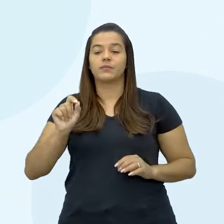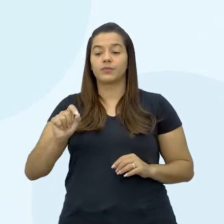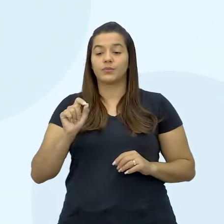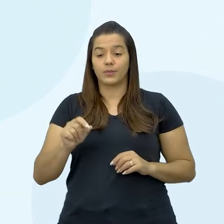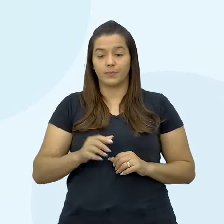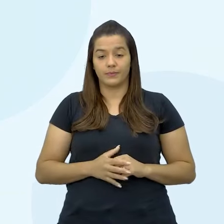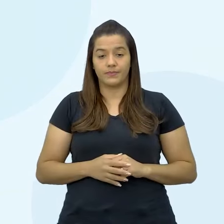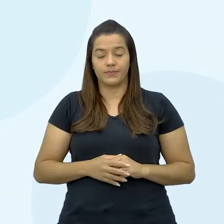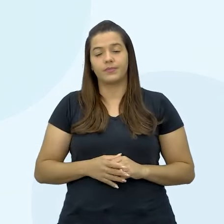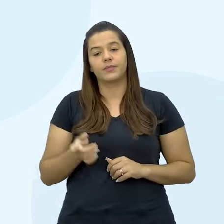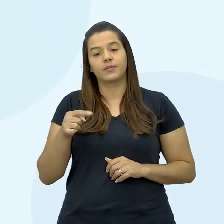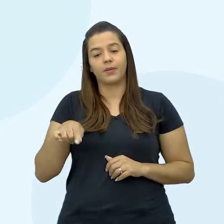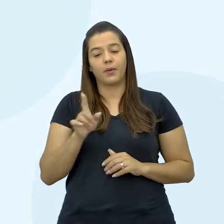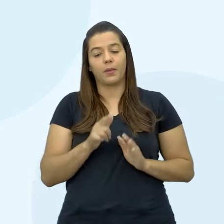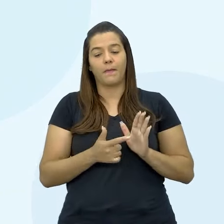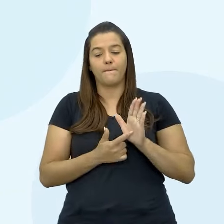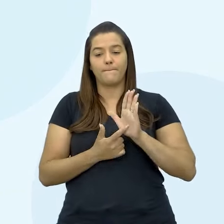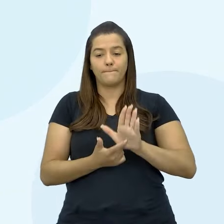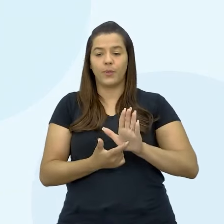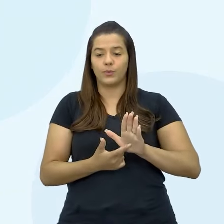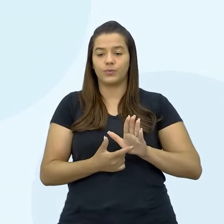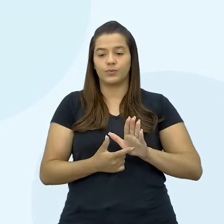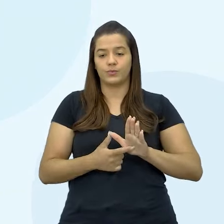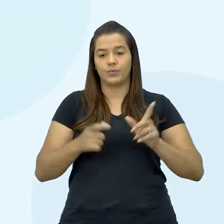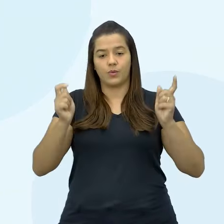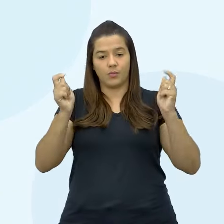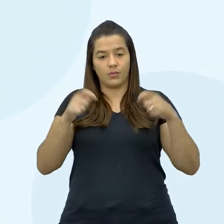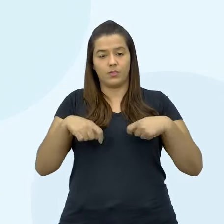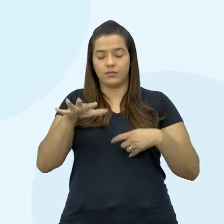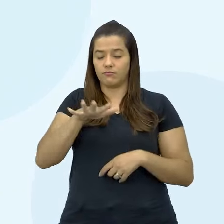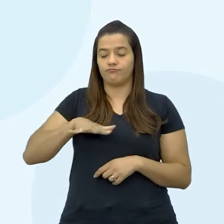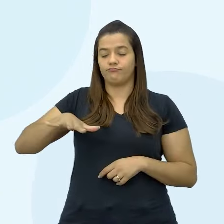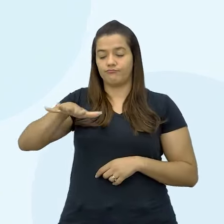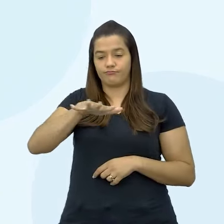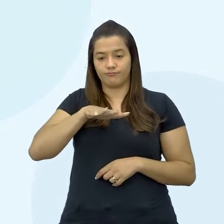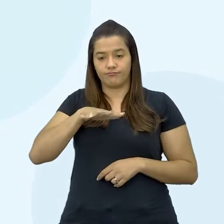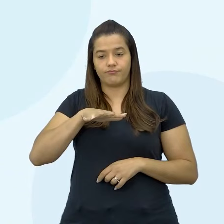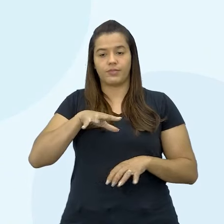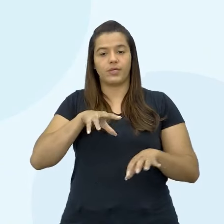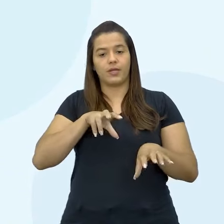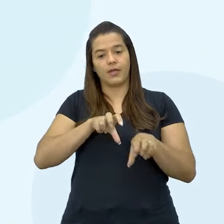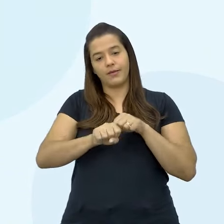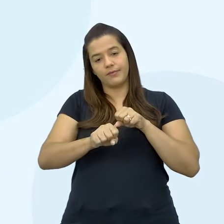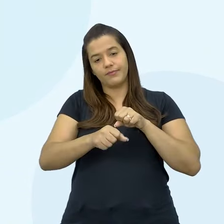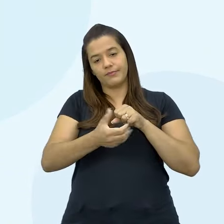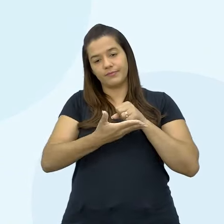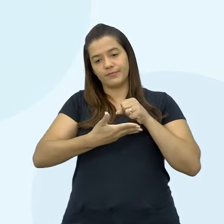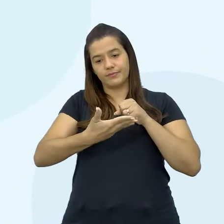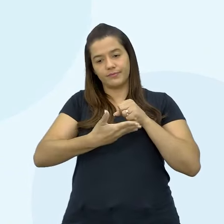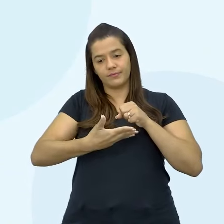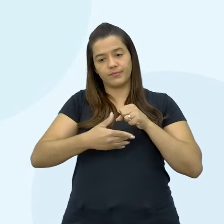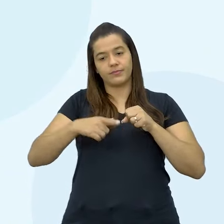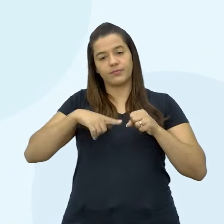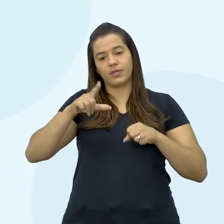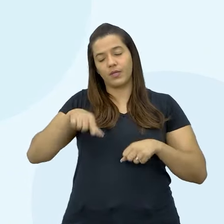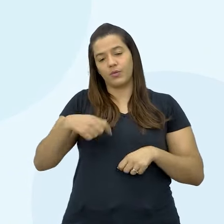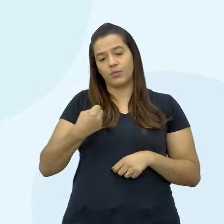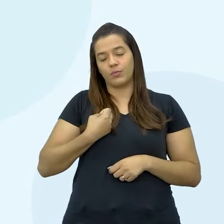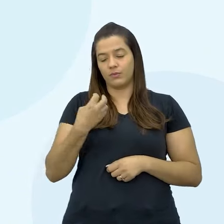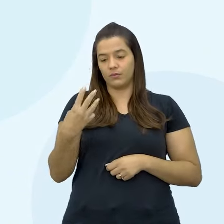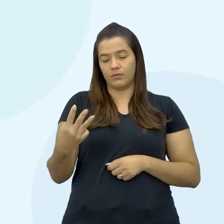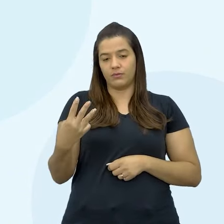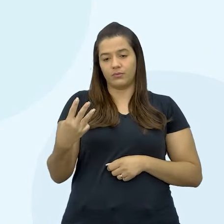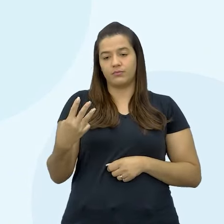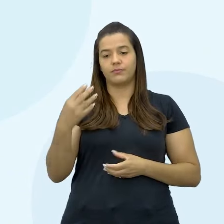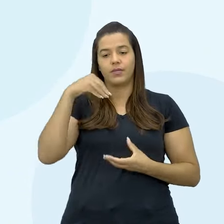A gente vê que ela traz uma competência geral da formação básica, que é a competência 3. Dentro dessa